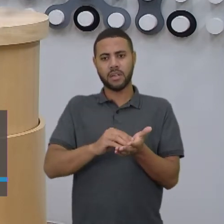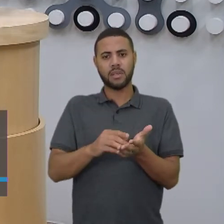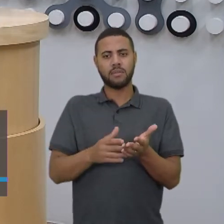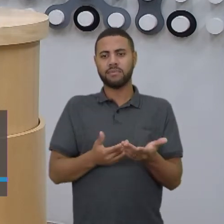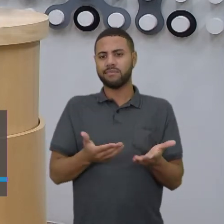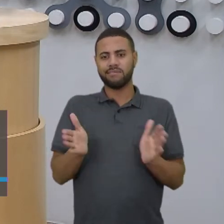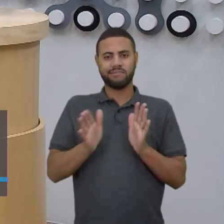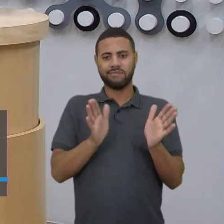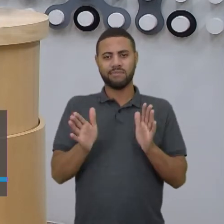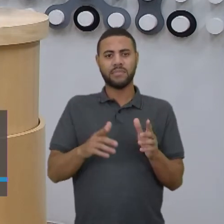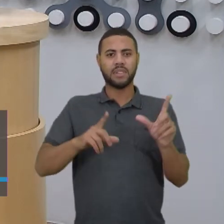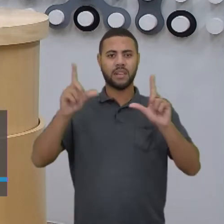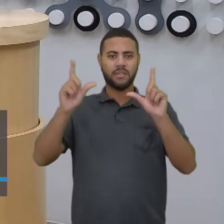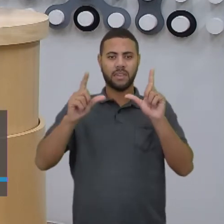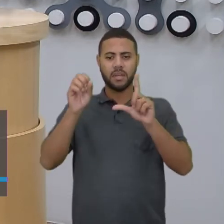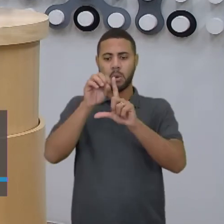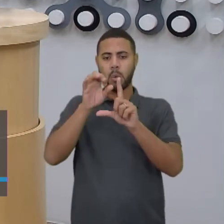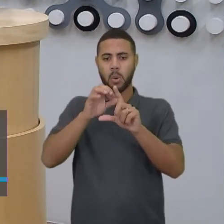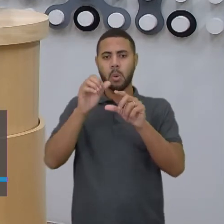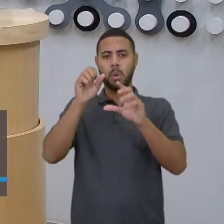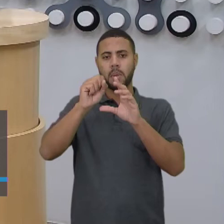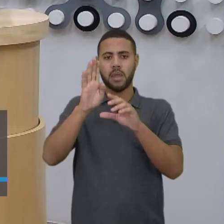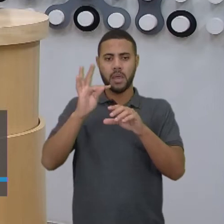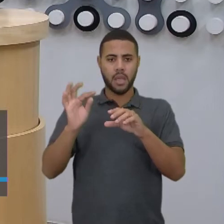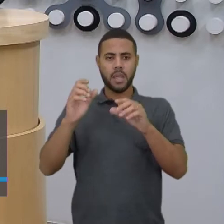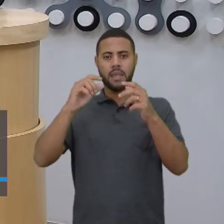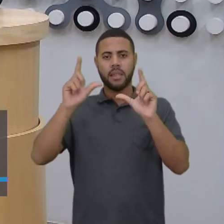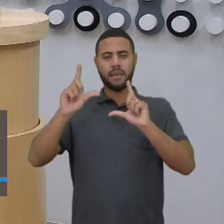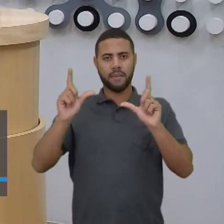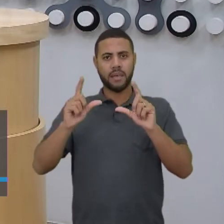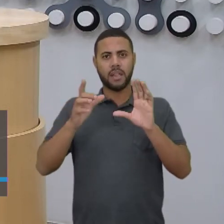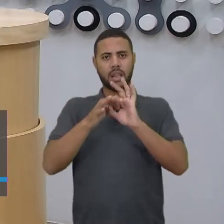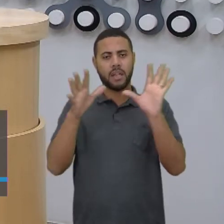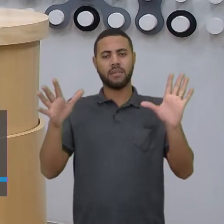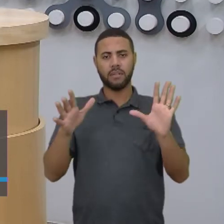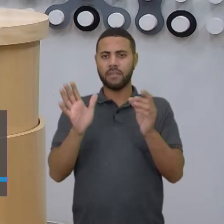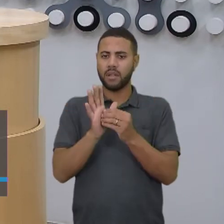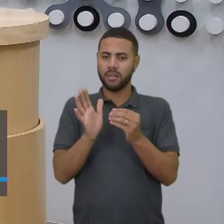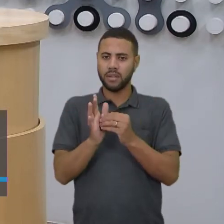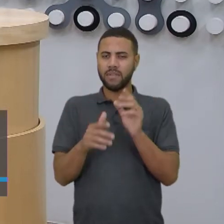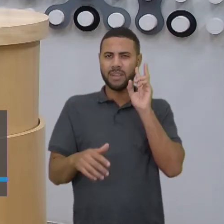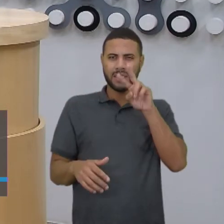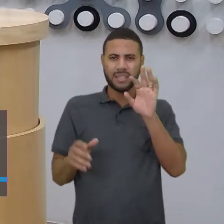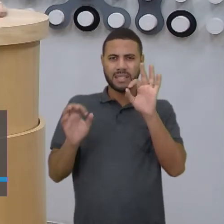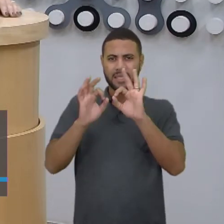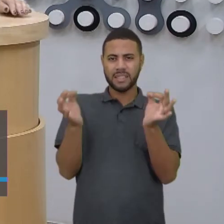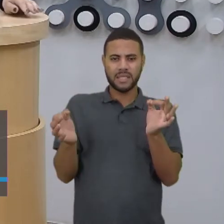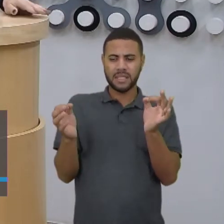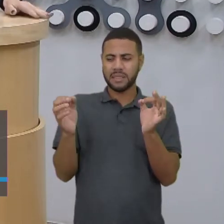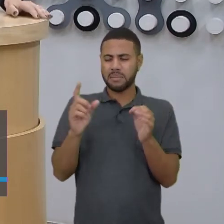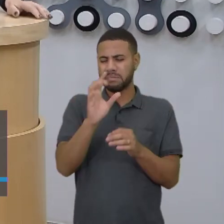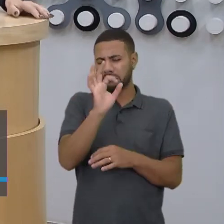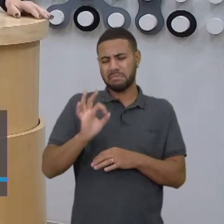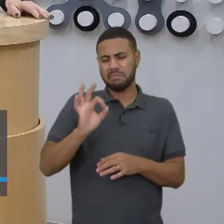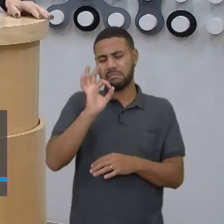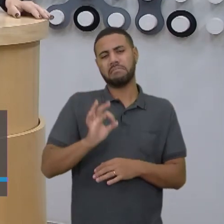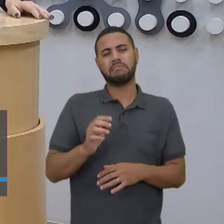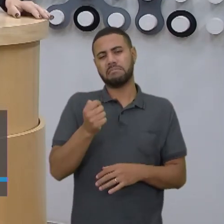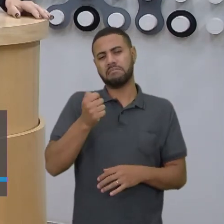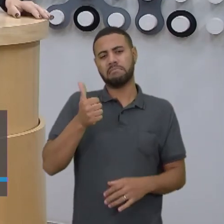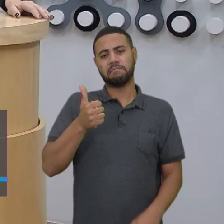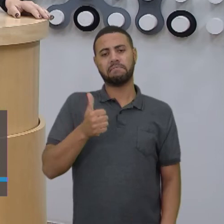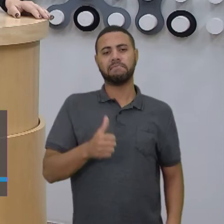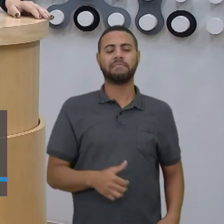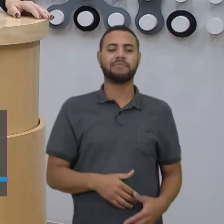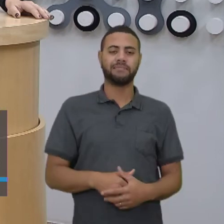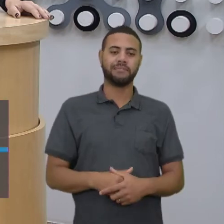nas TVs abertas, ouvir falar dele. Nós ouvimos, mas nossa, gente, o percentual é pequeno. Mas foi o que nós falamos